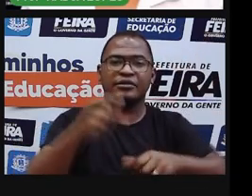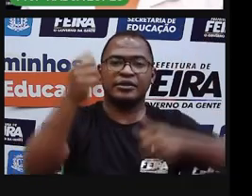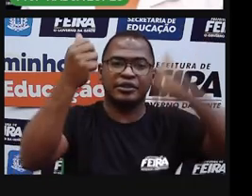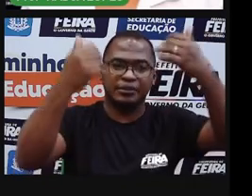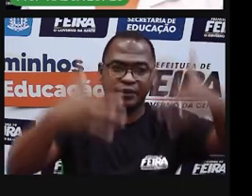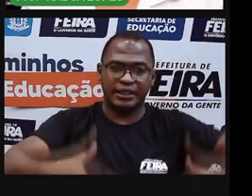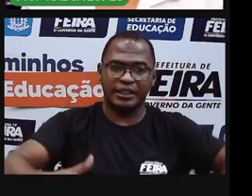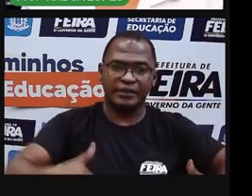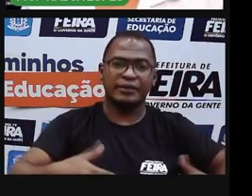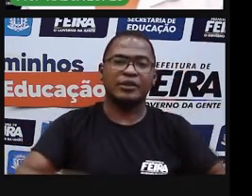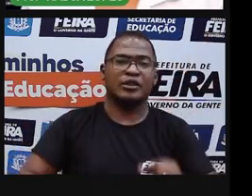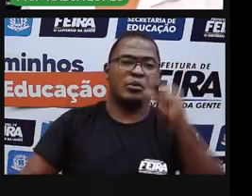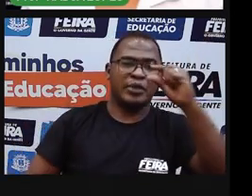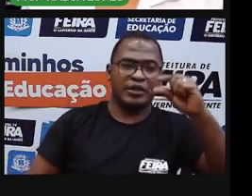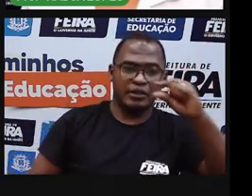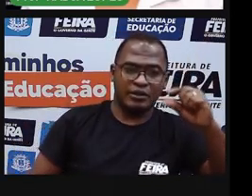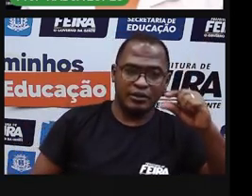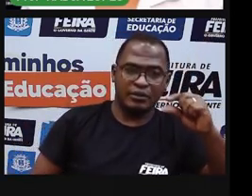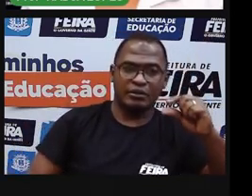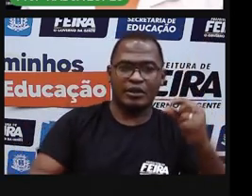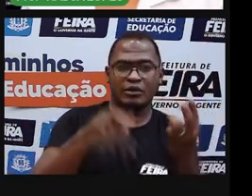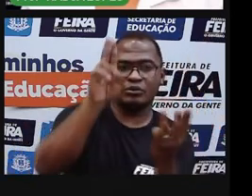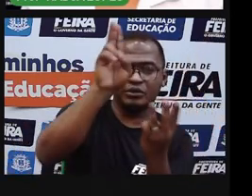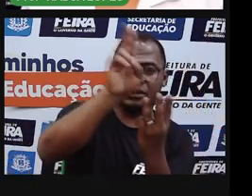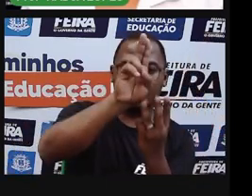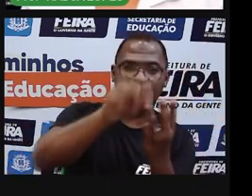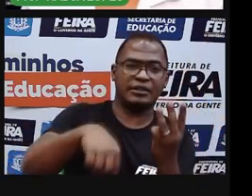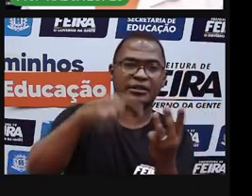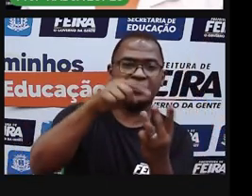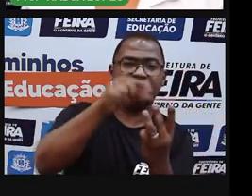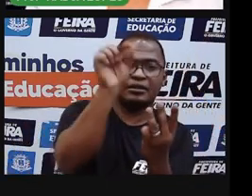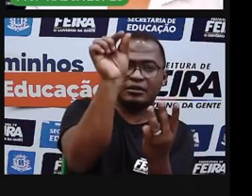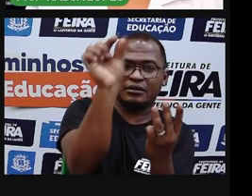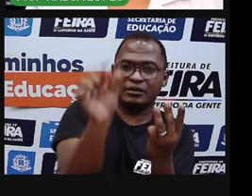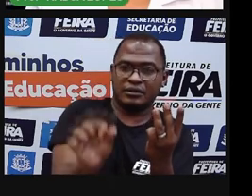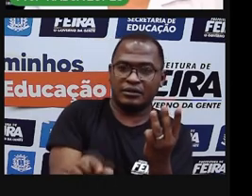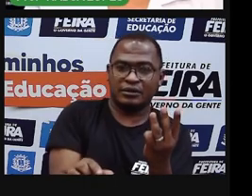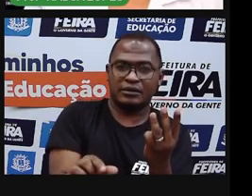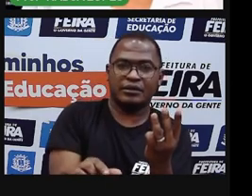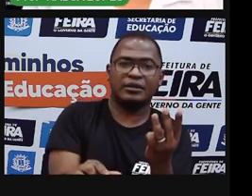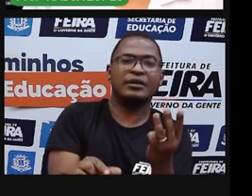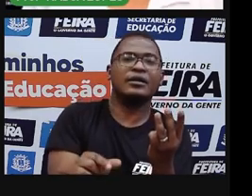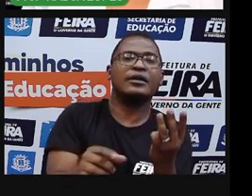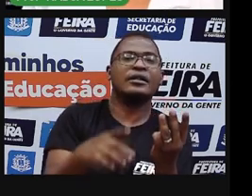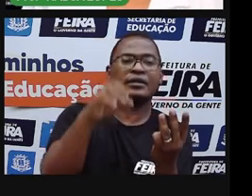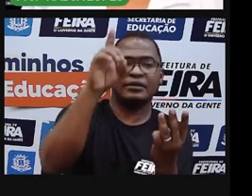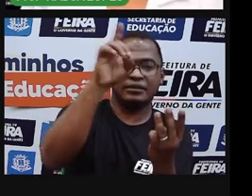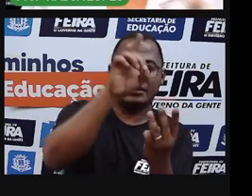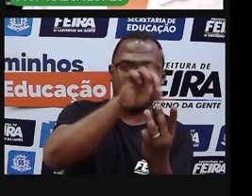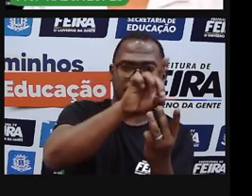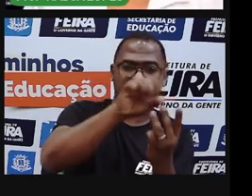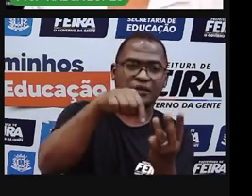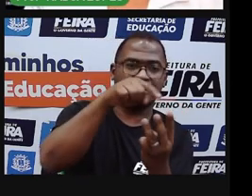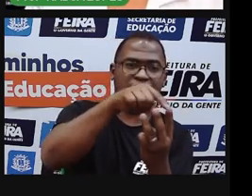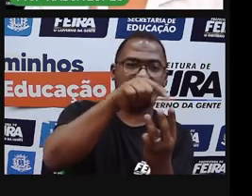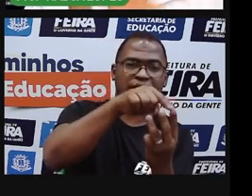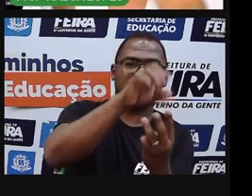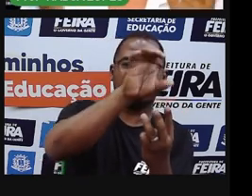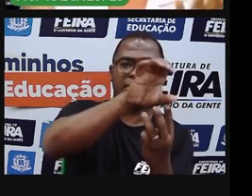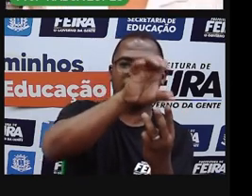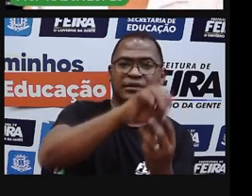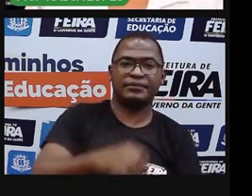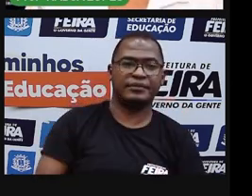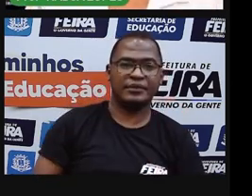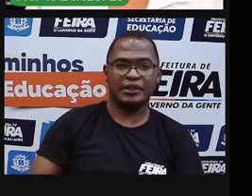dezena centena mostrar para vocês o material Dourado é tipos de vocês por onde